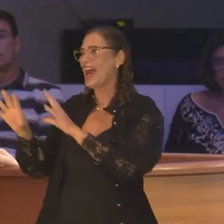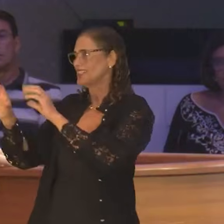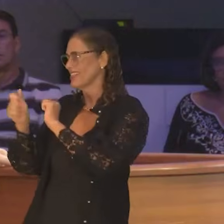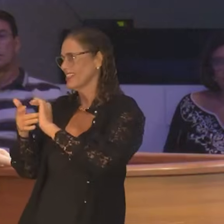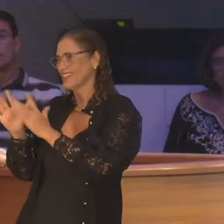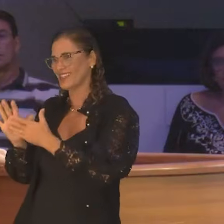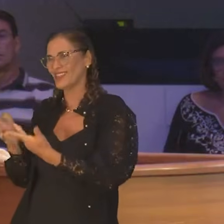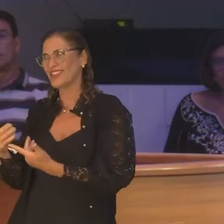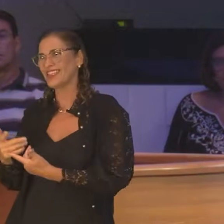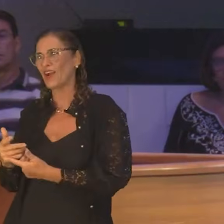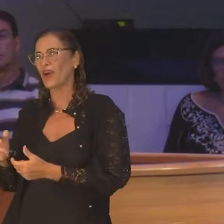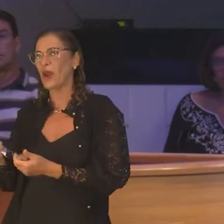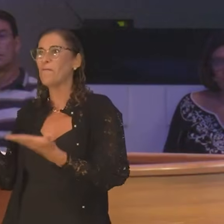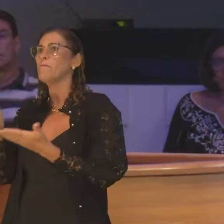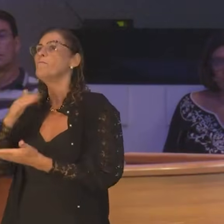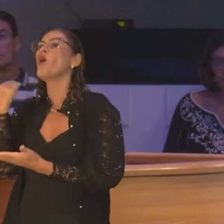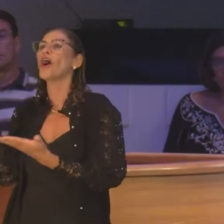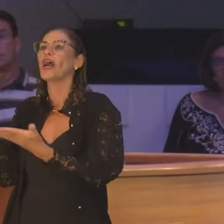na glória.